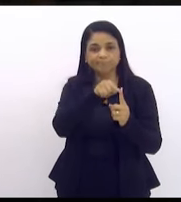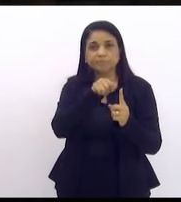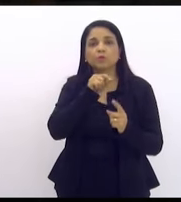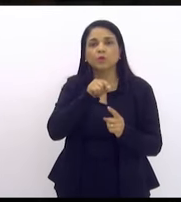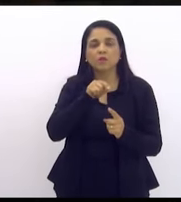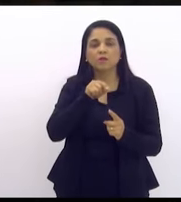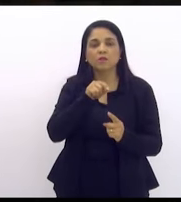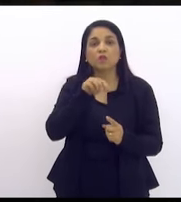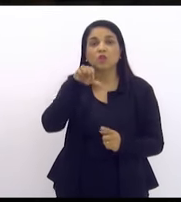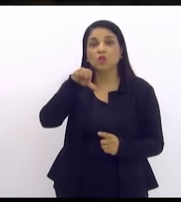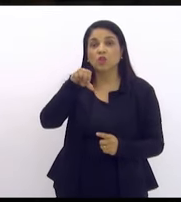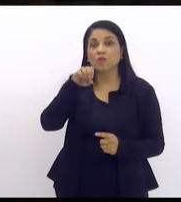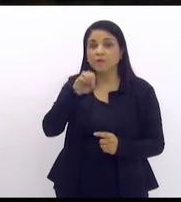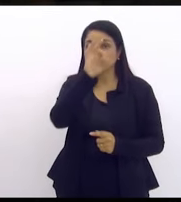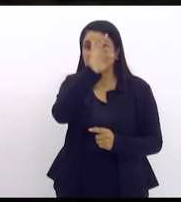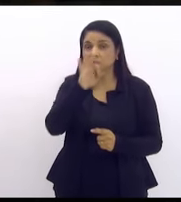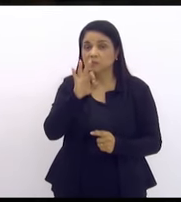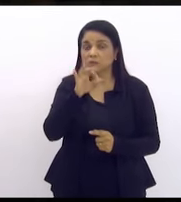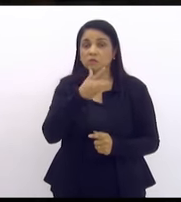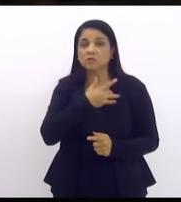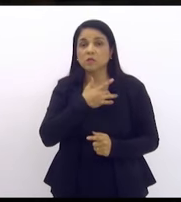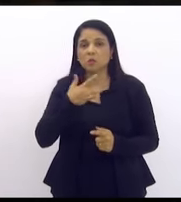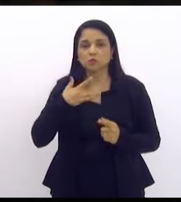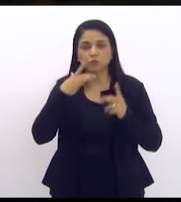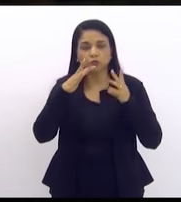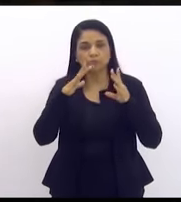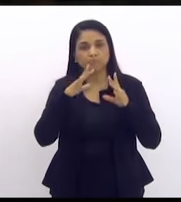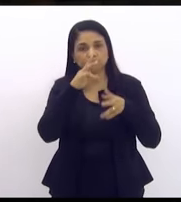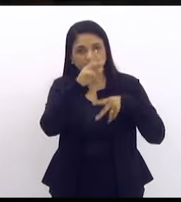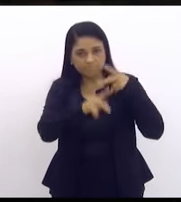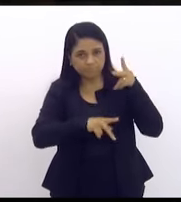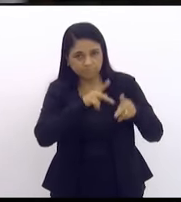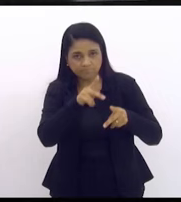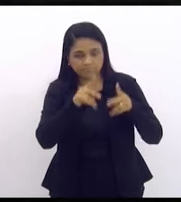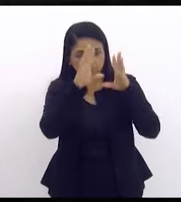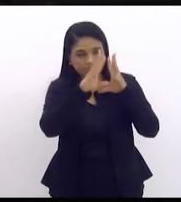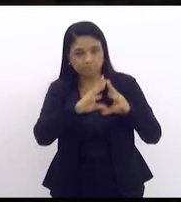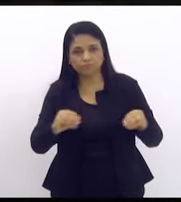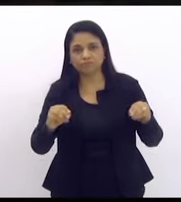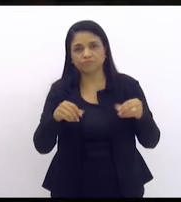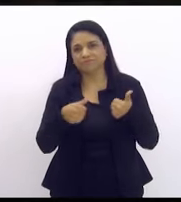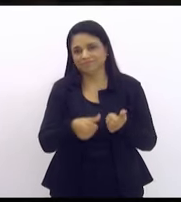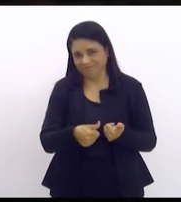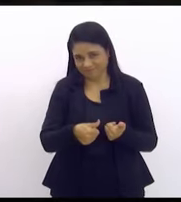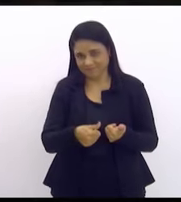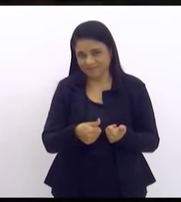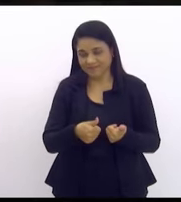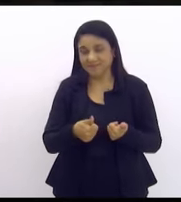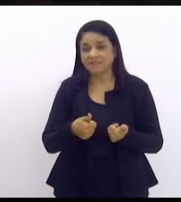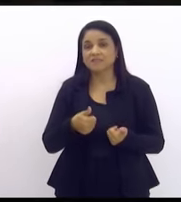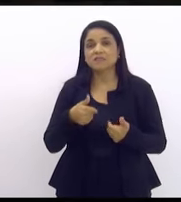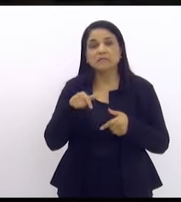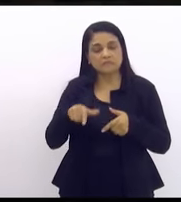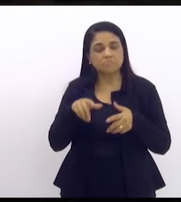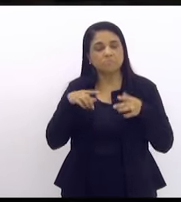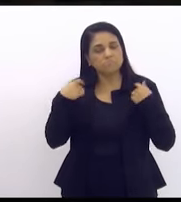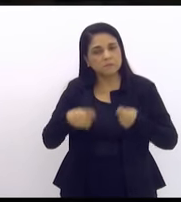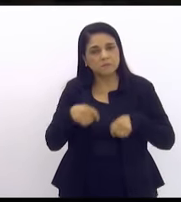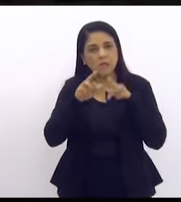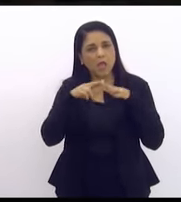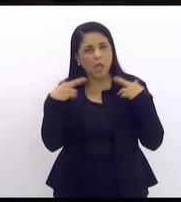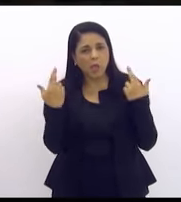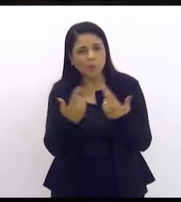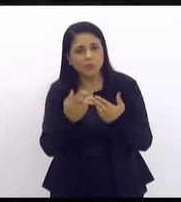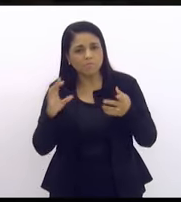dos pacientes. É isso que a gente tem que se unir aqui, presidente, nessa casa,